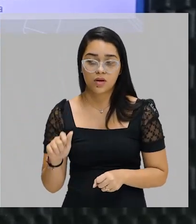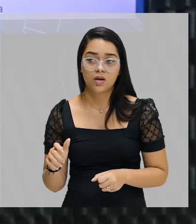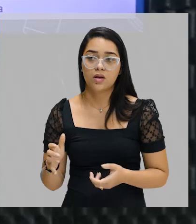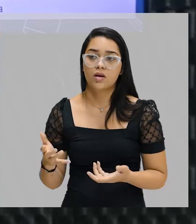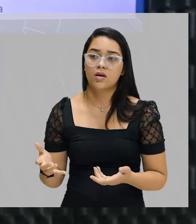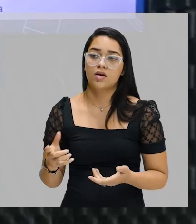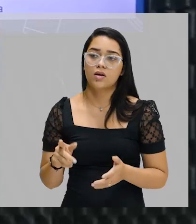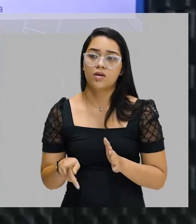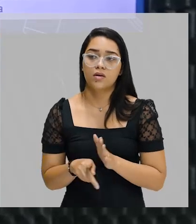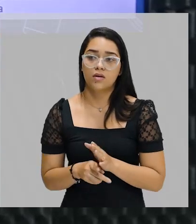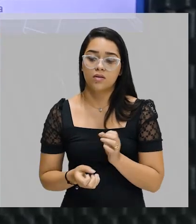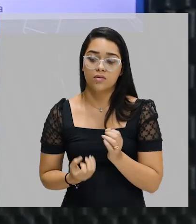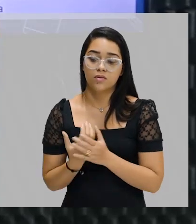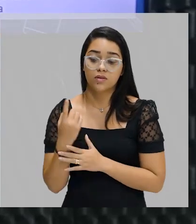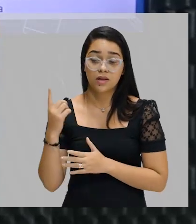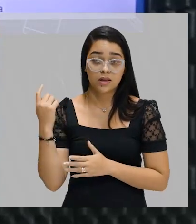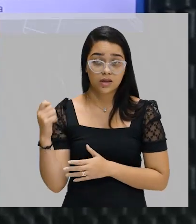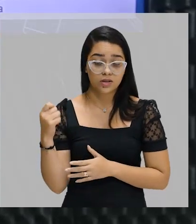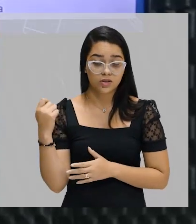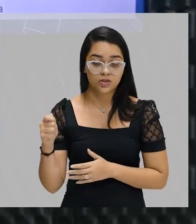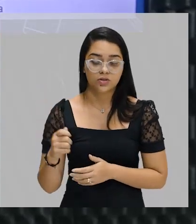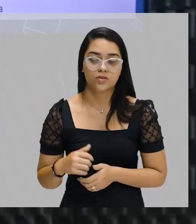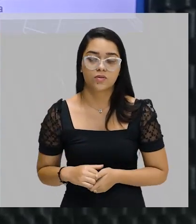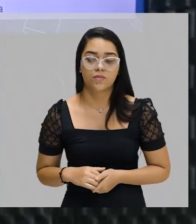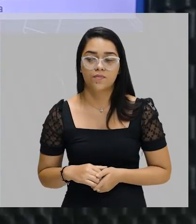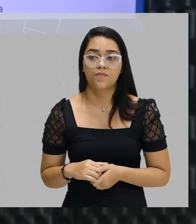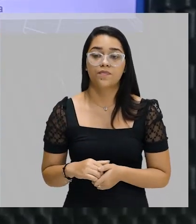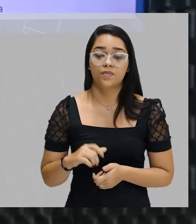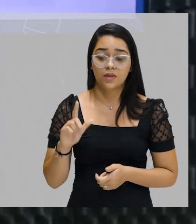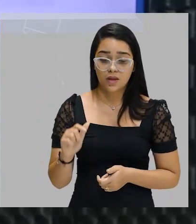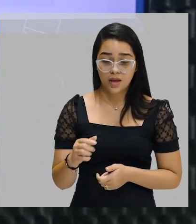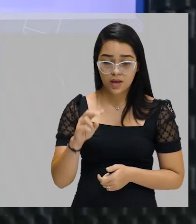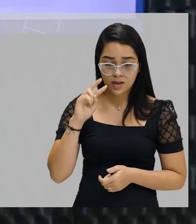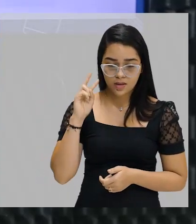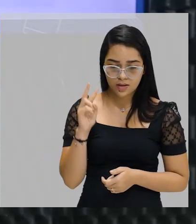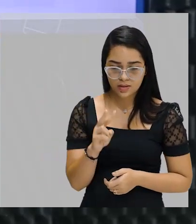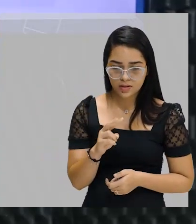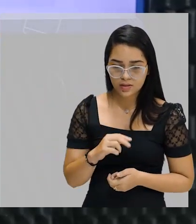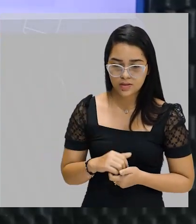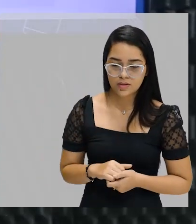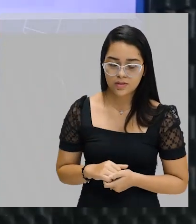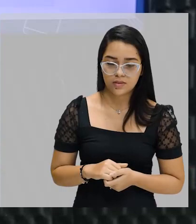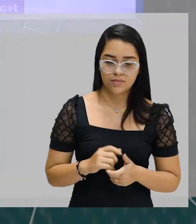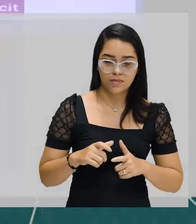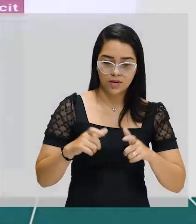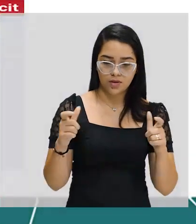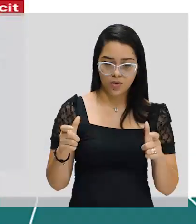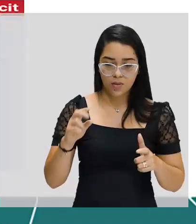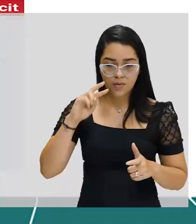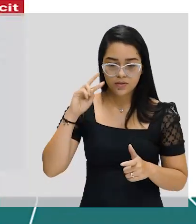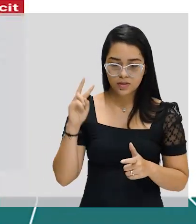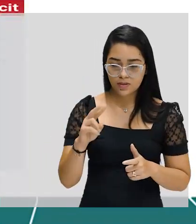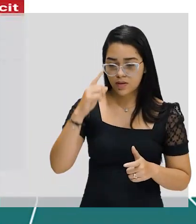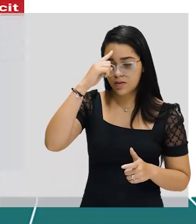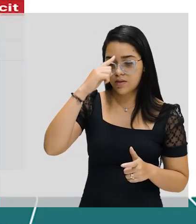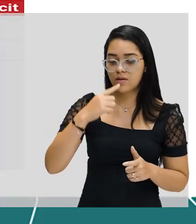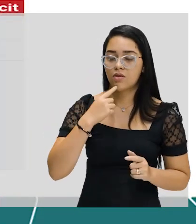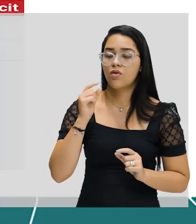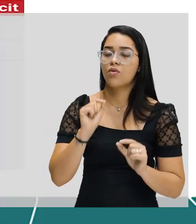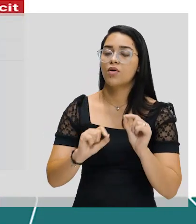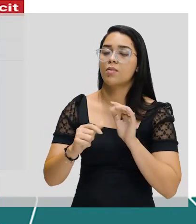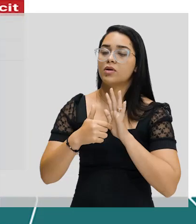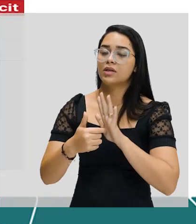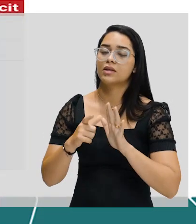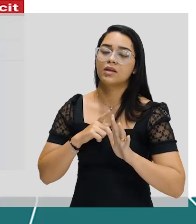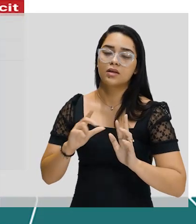porte que são produzidos na Argentina. Tá? E este quadro ele é bem interessante, eu vou botar aqui ele em maior proporção para justamente mostrar